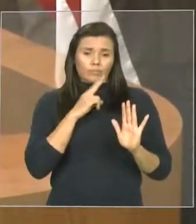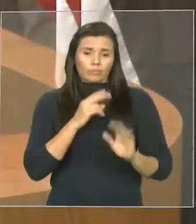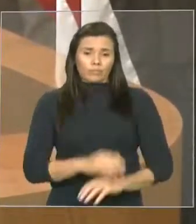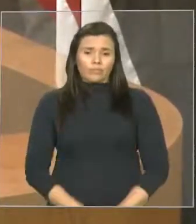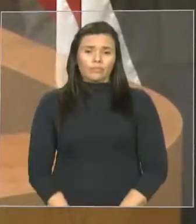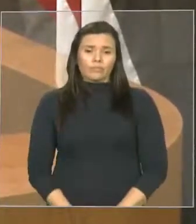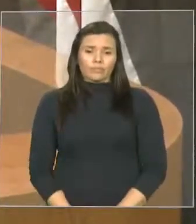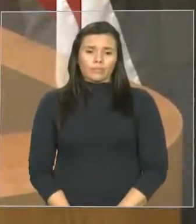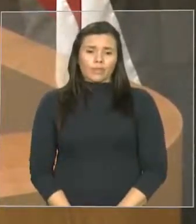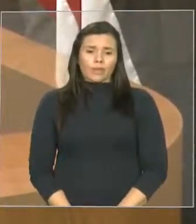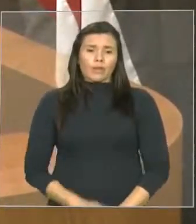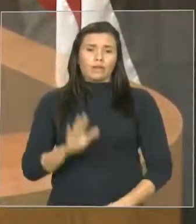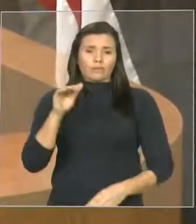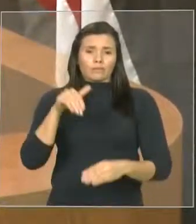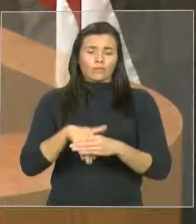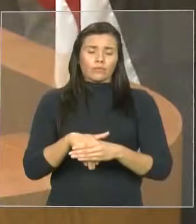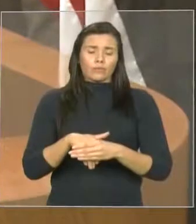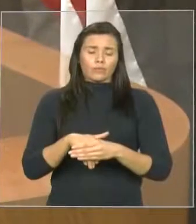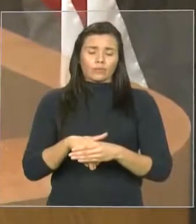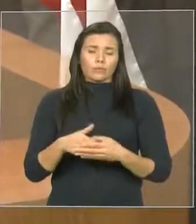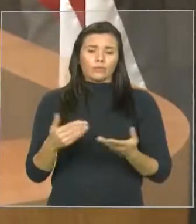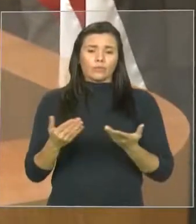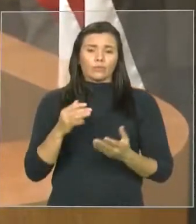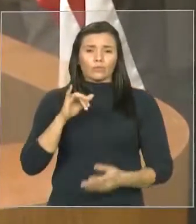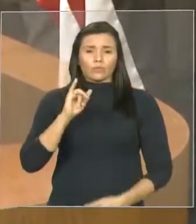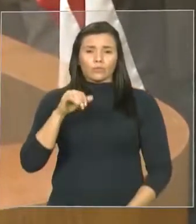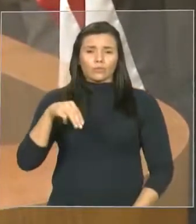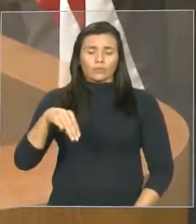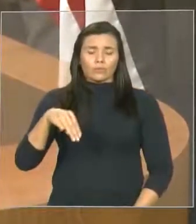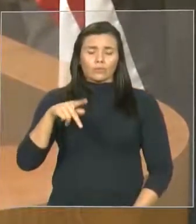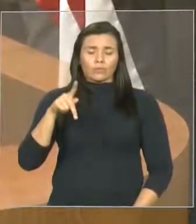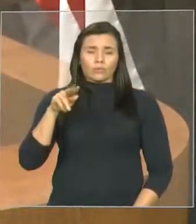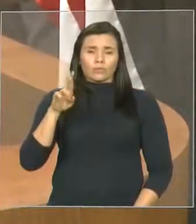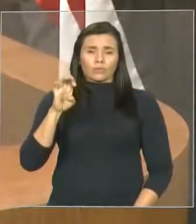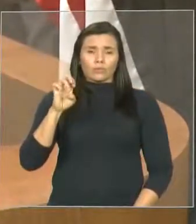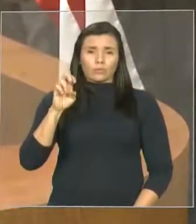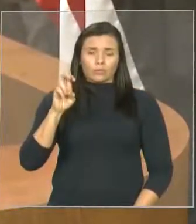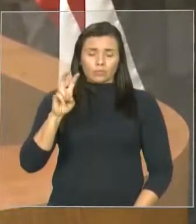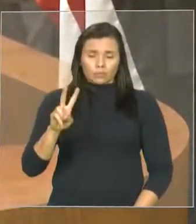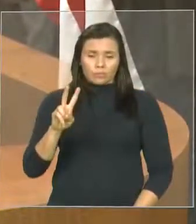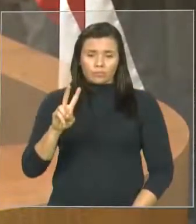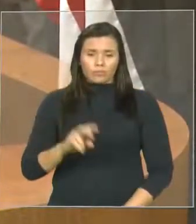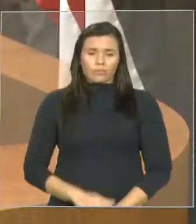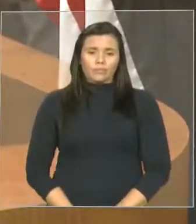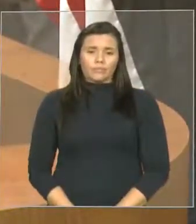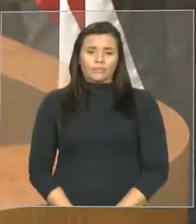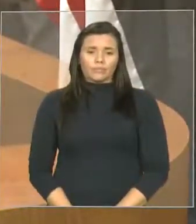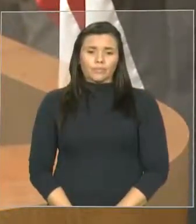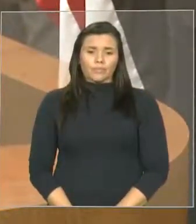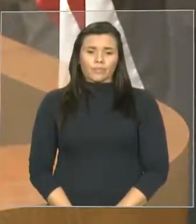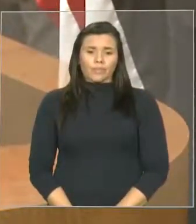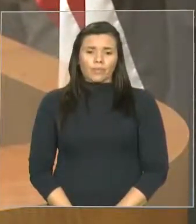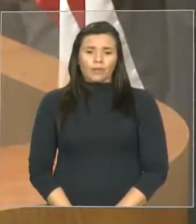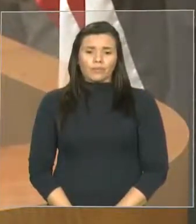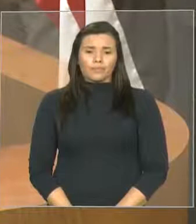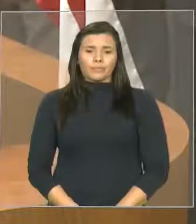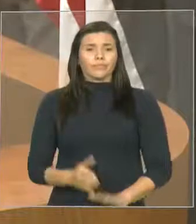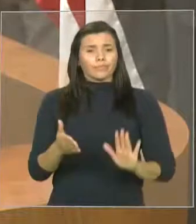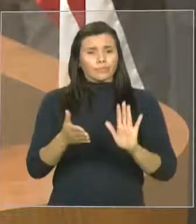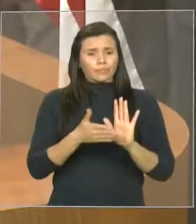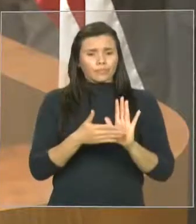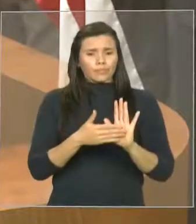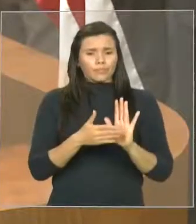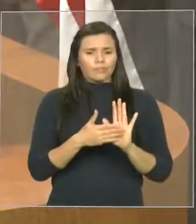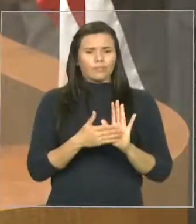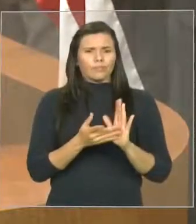para votação do IPREV. E, como eu disse, quando subi à tribuna para tratar do requerimento de inversão de